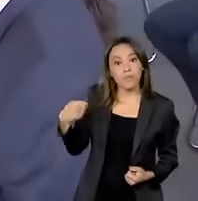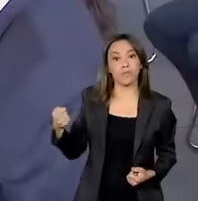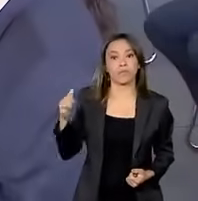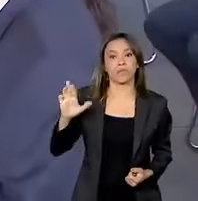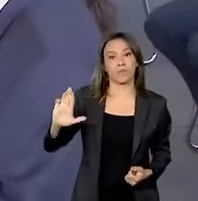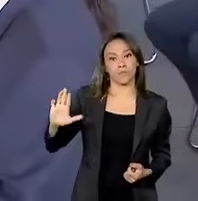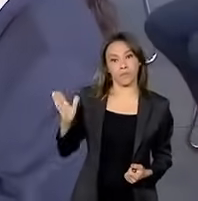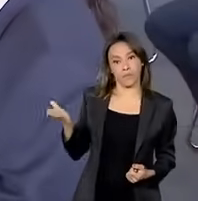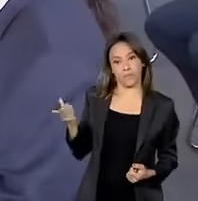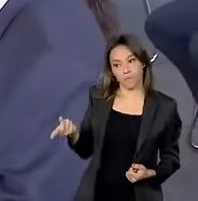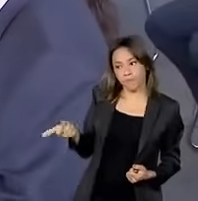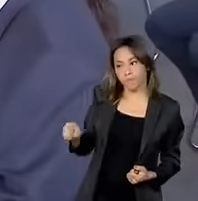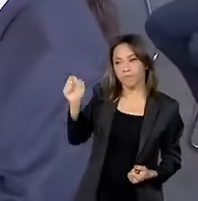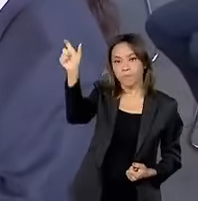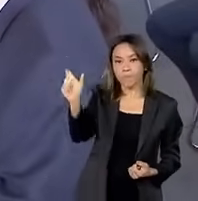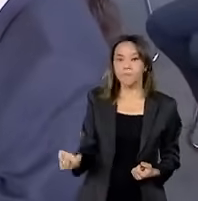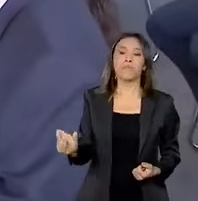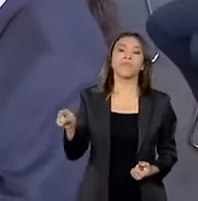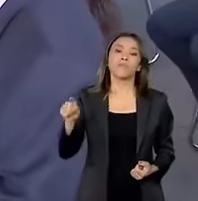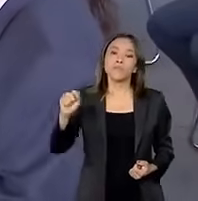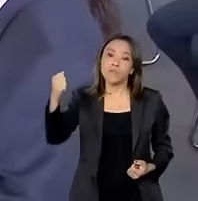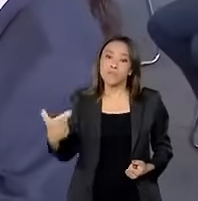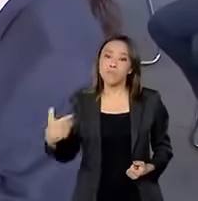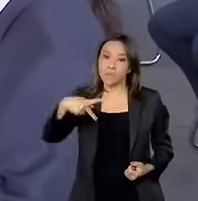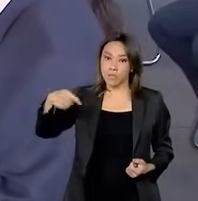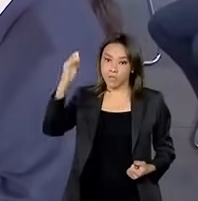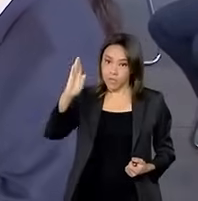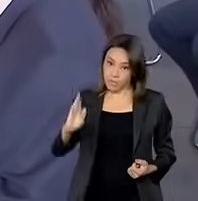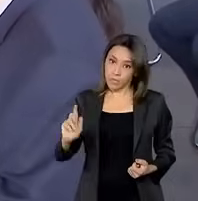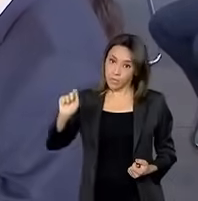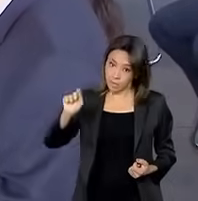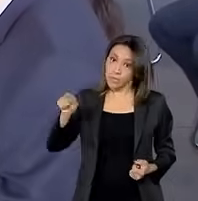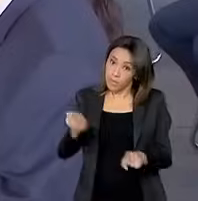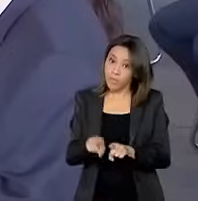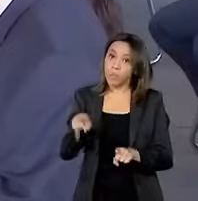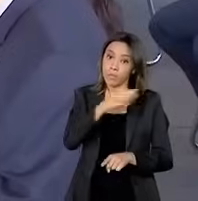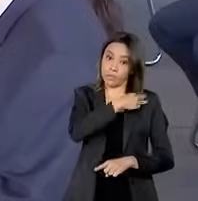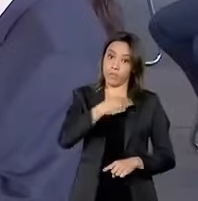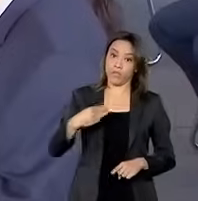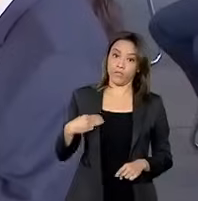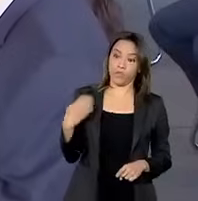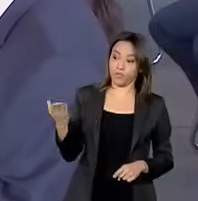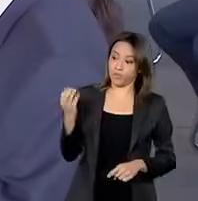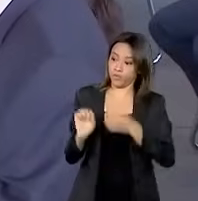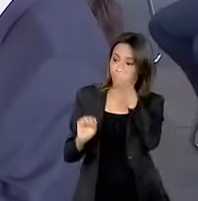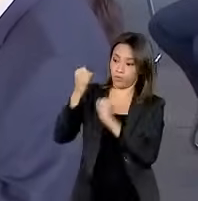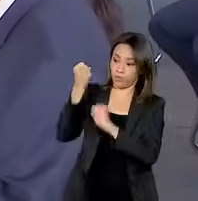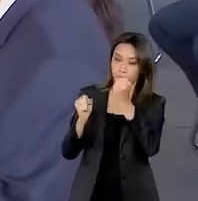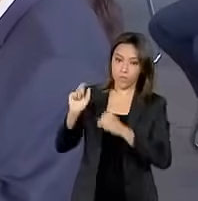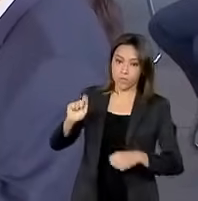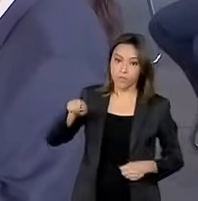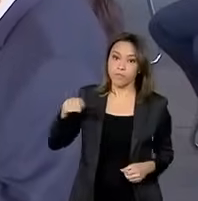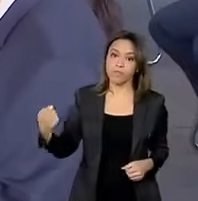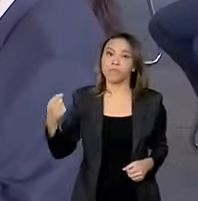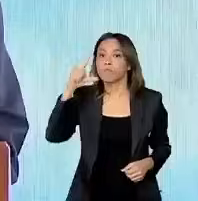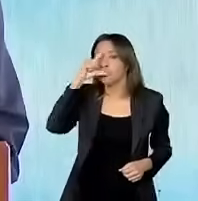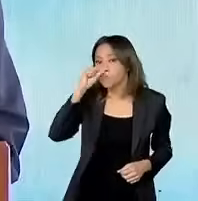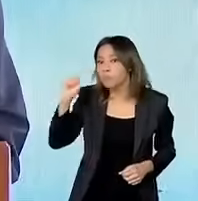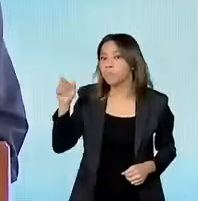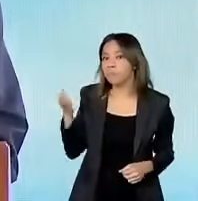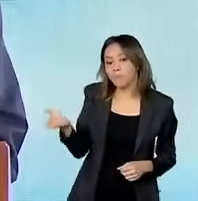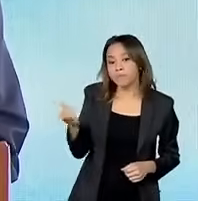Silva, o vice-presidente da República e ministro do Desenvolvimento, Indústria, Comércio e Serviço, Geraldo